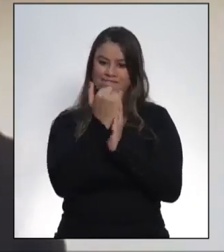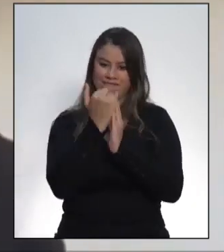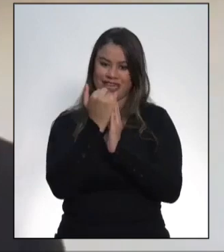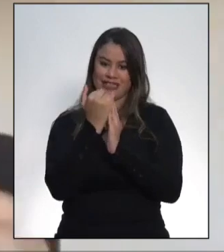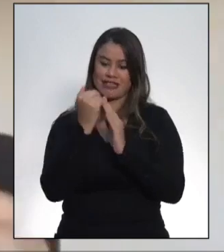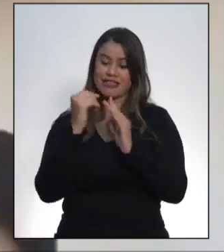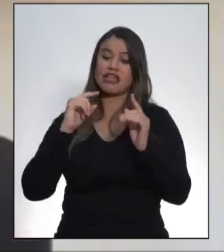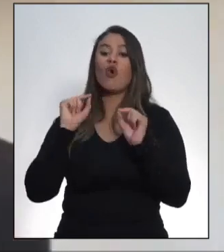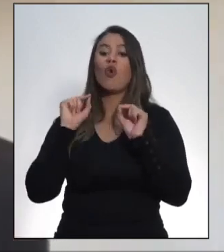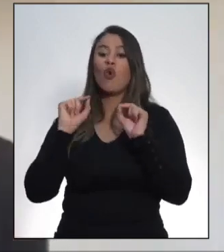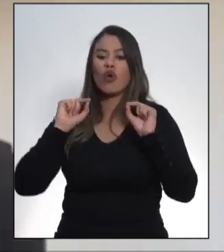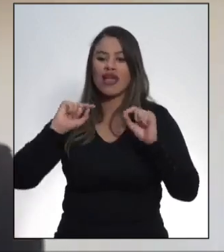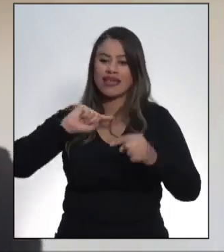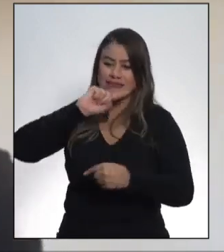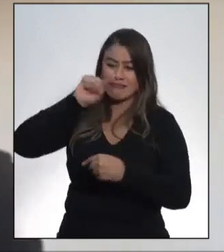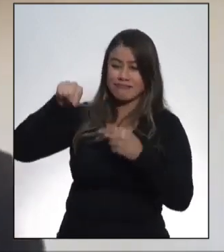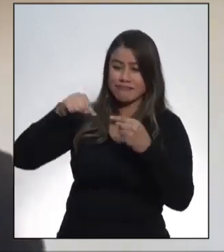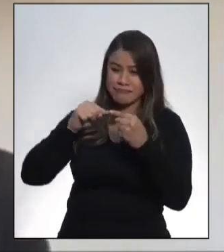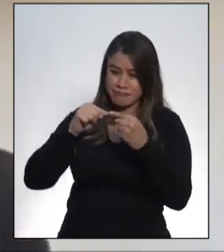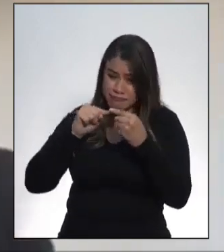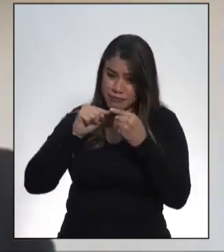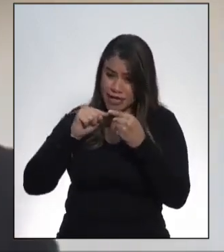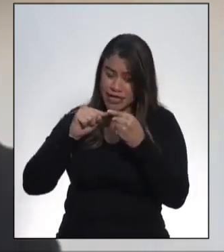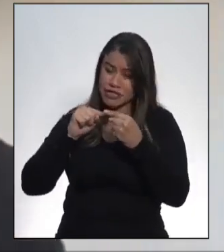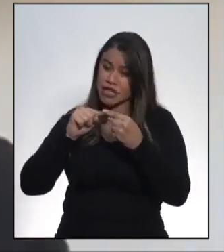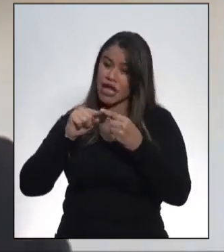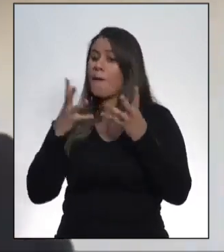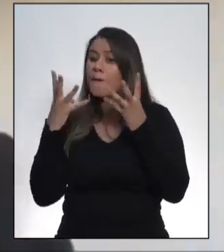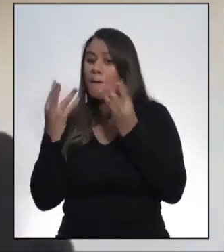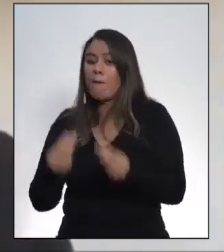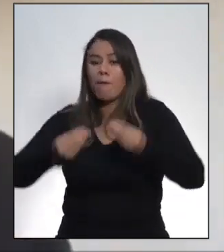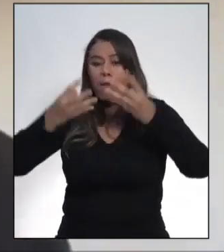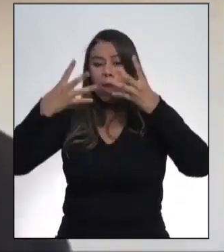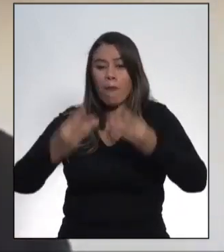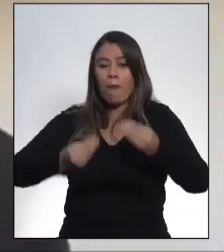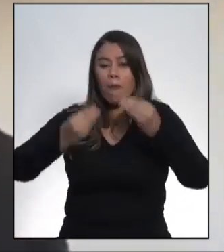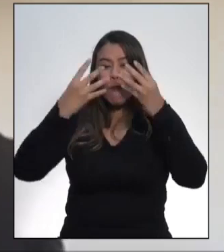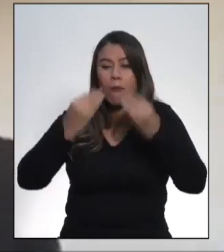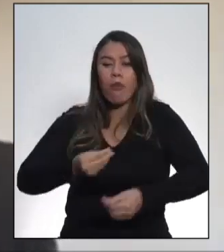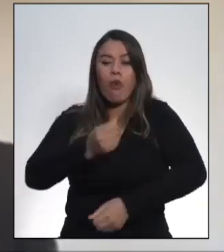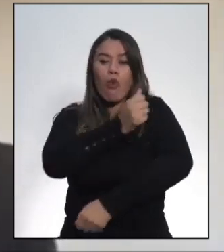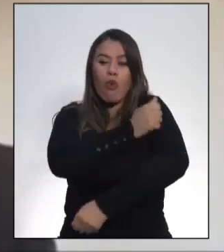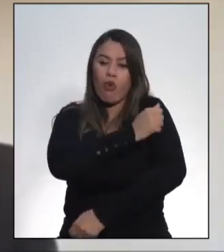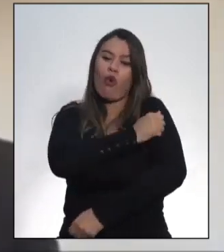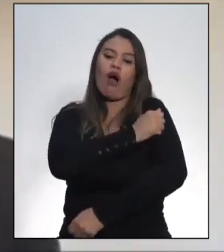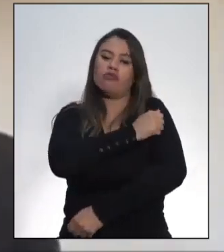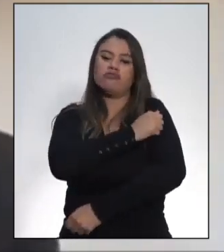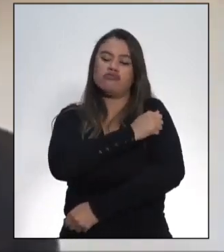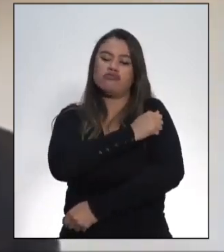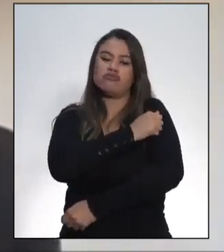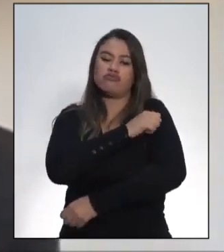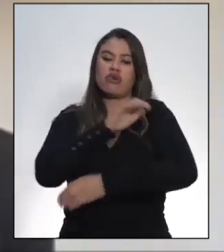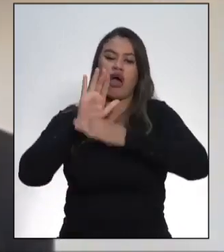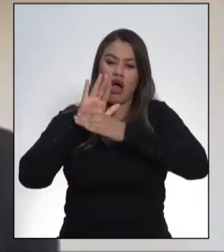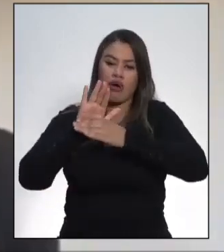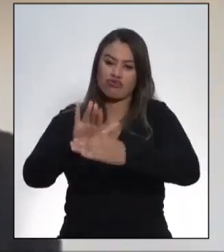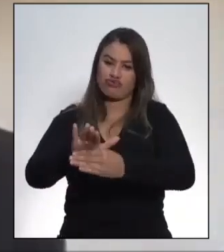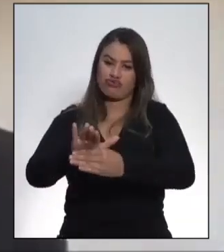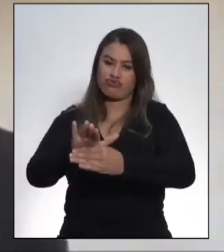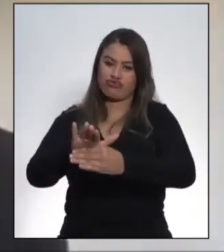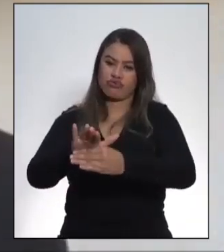atingir milhões de estudantes, um volume de vendas muito alto, e para conseguir atingir